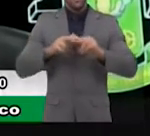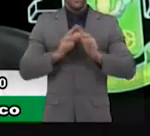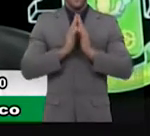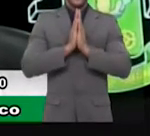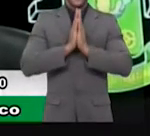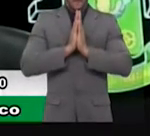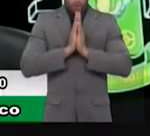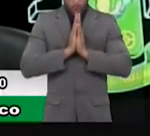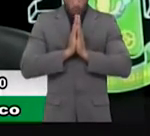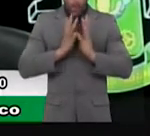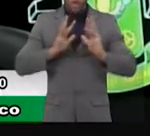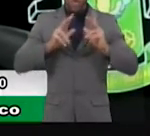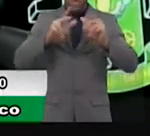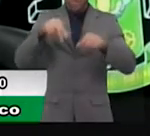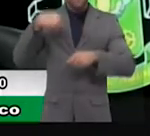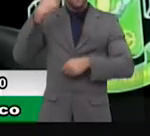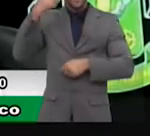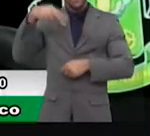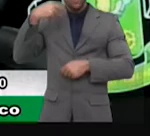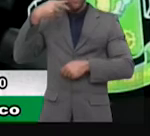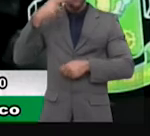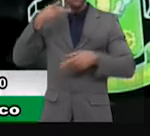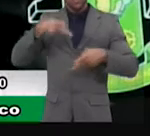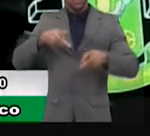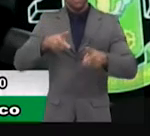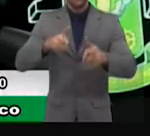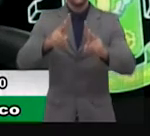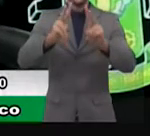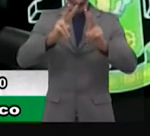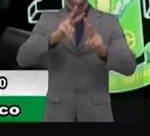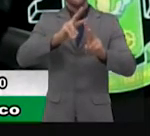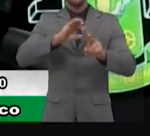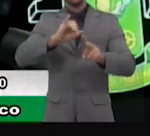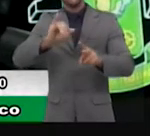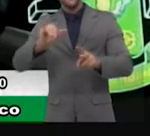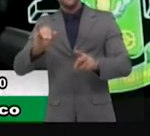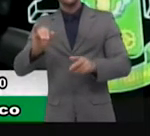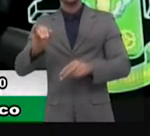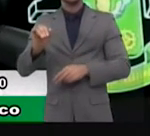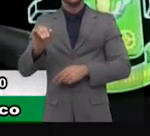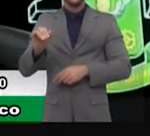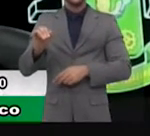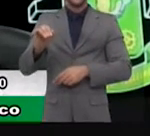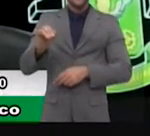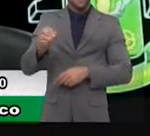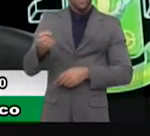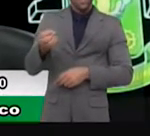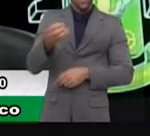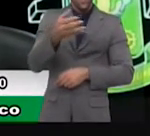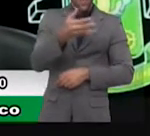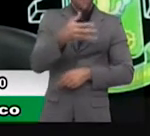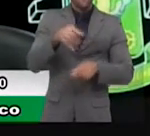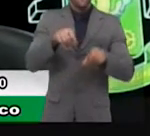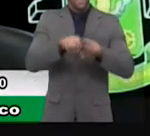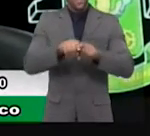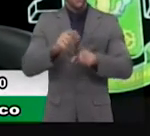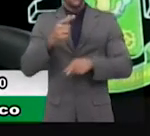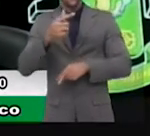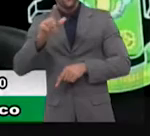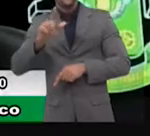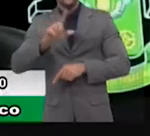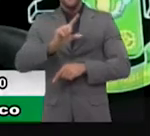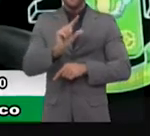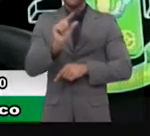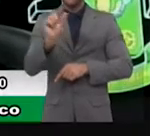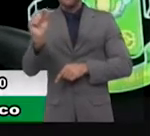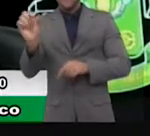a todos os vereadores que continuam, que vão continuar aqui na Câmara Municipal e os que não vão continuar. E com certeza